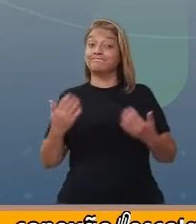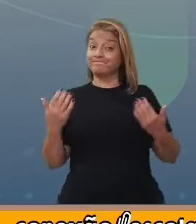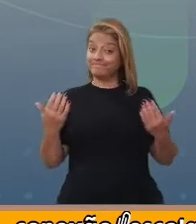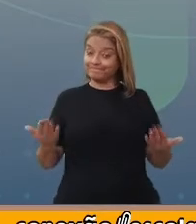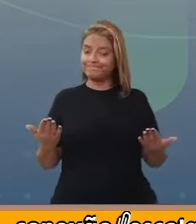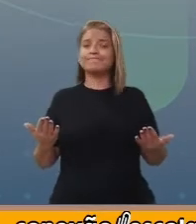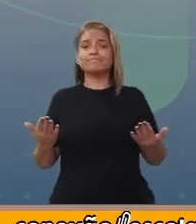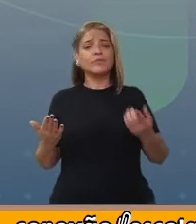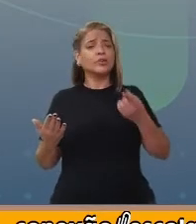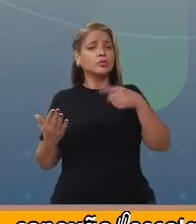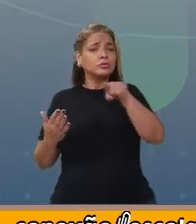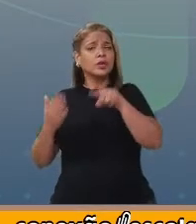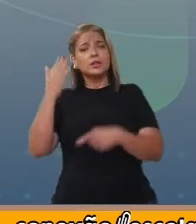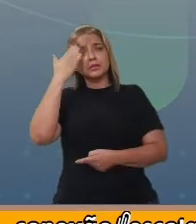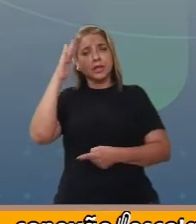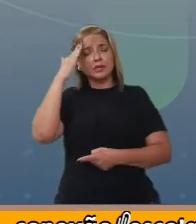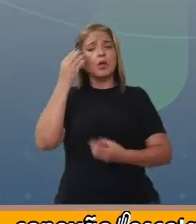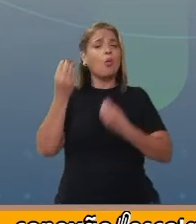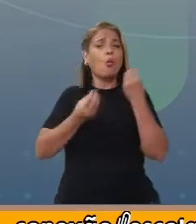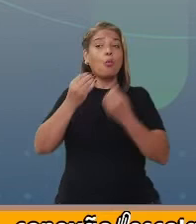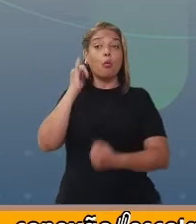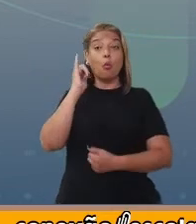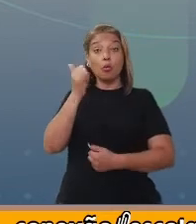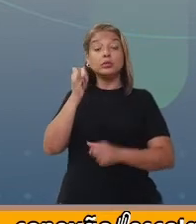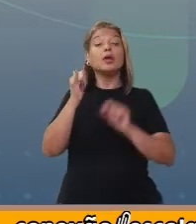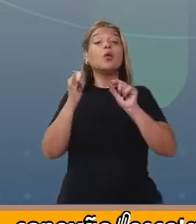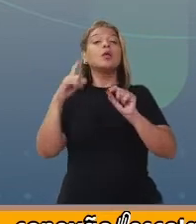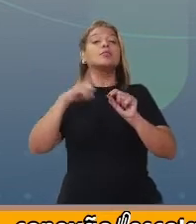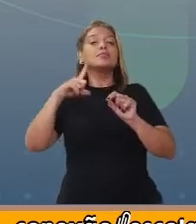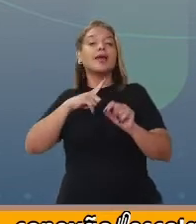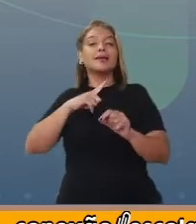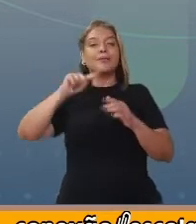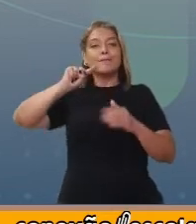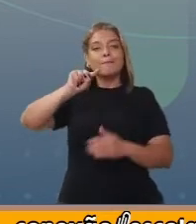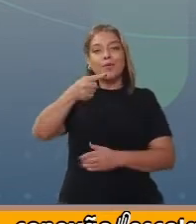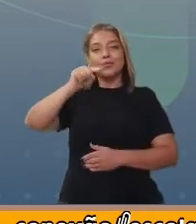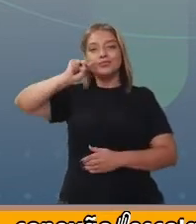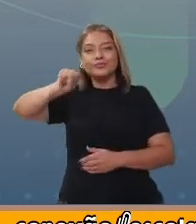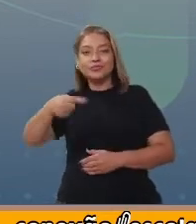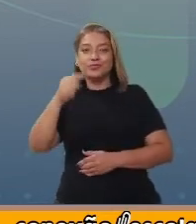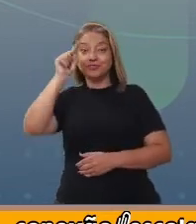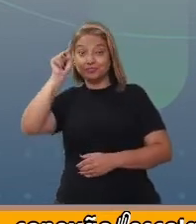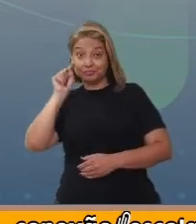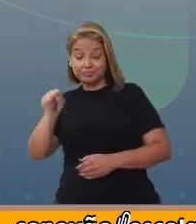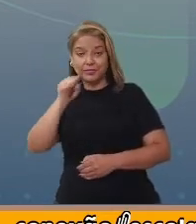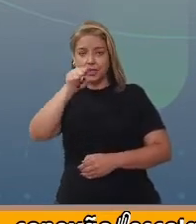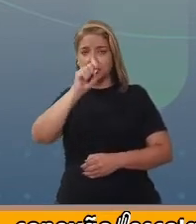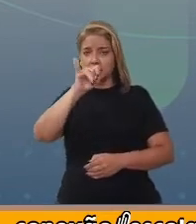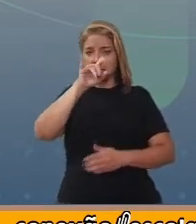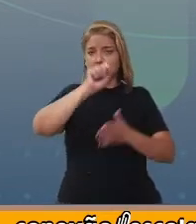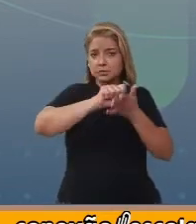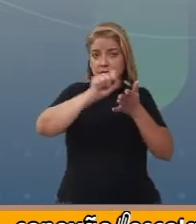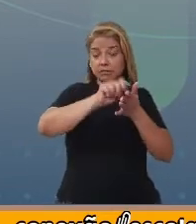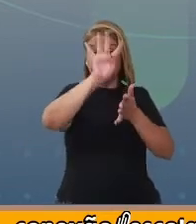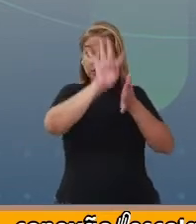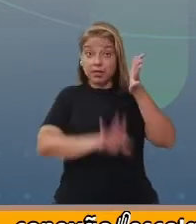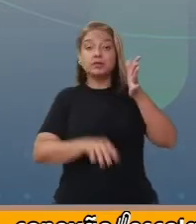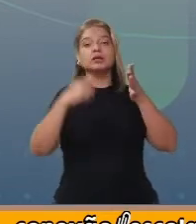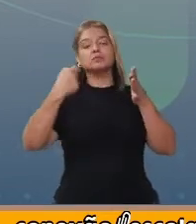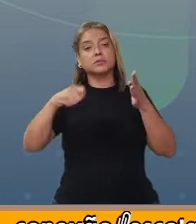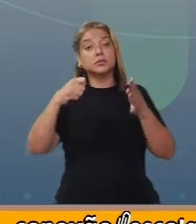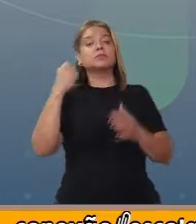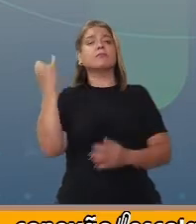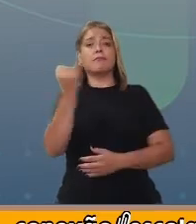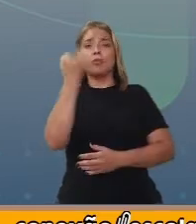Bom, foi possível entender o conto por causa da pontuação. Ao escrever um texto, é importante